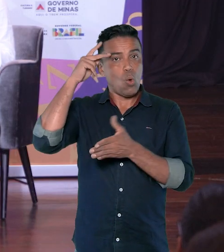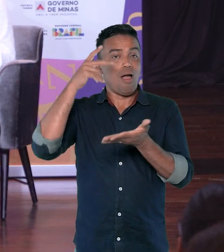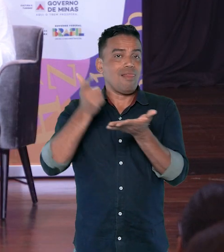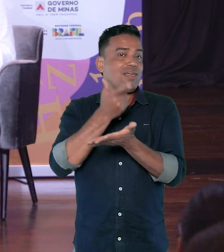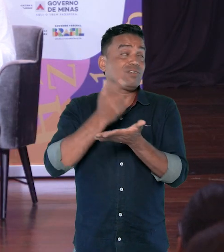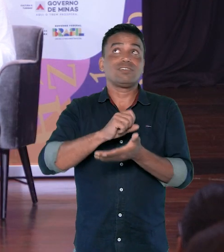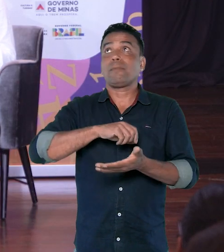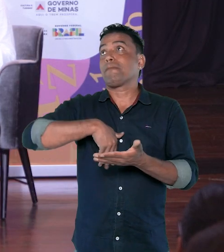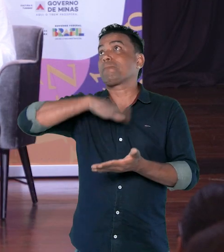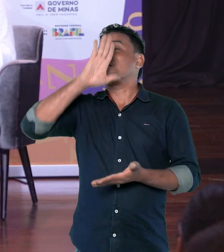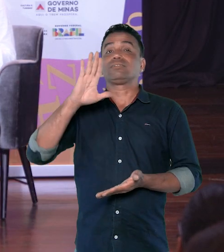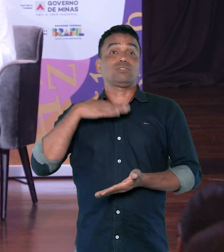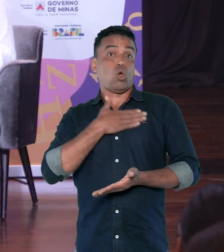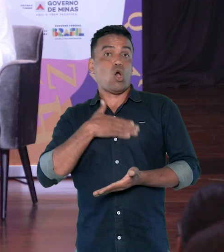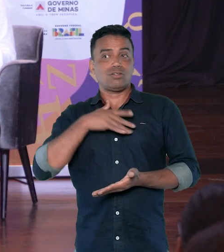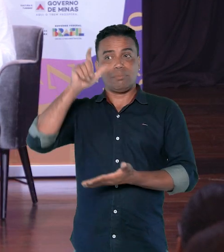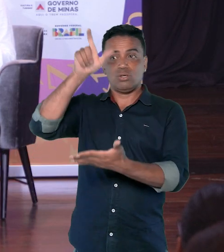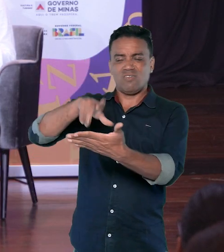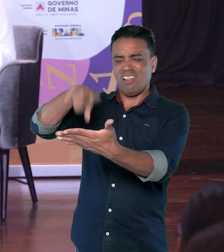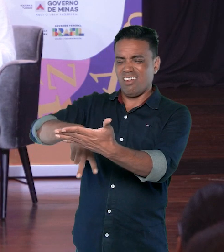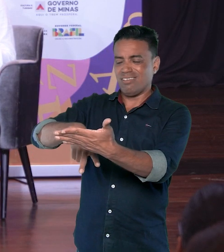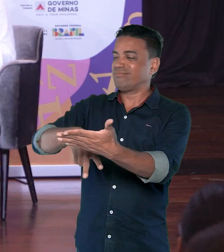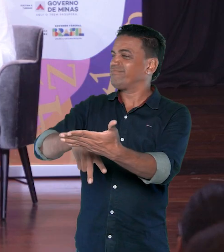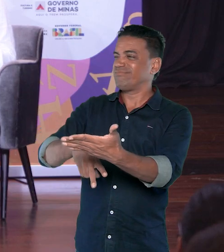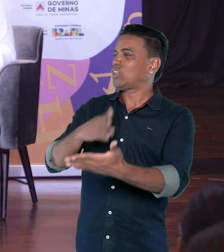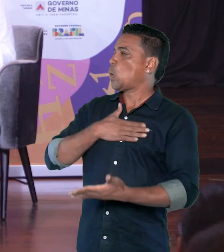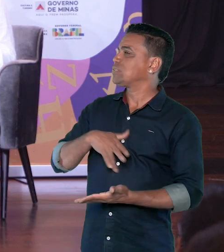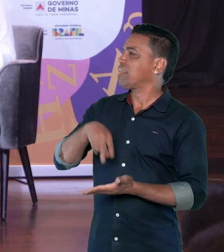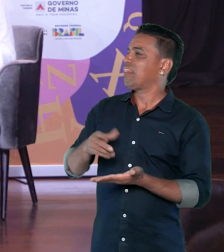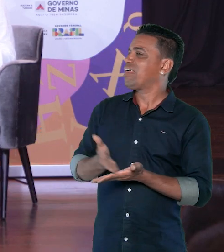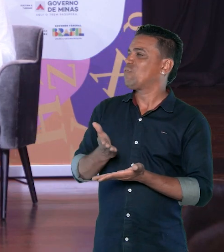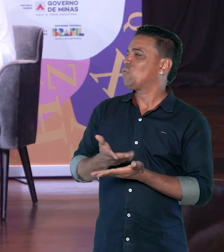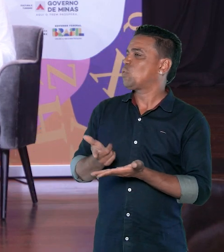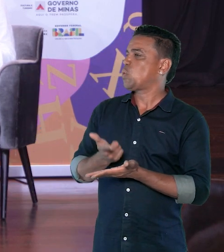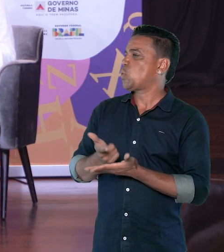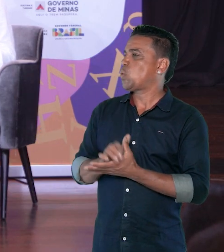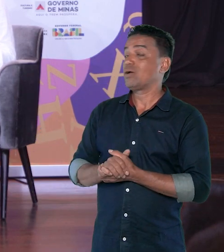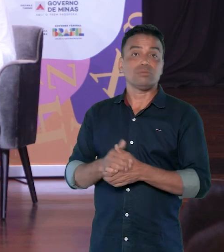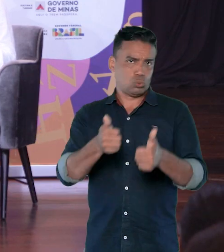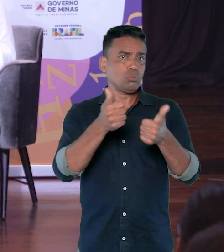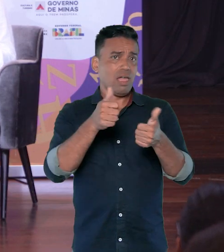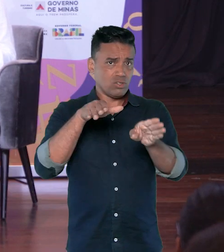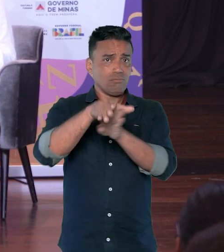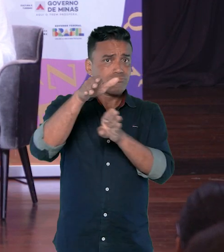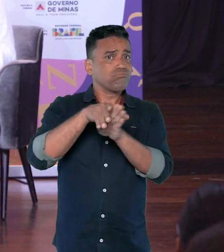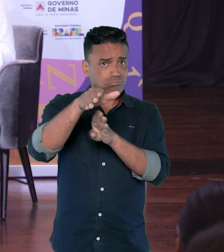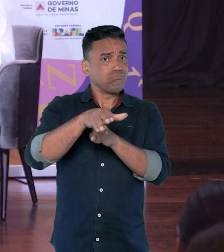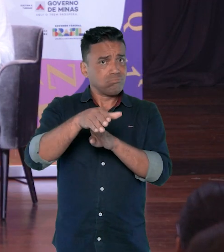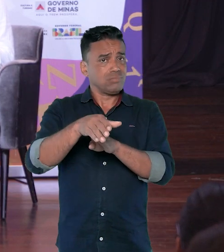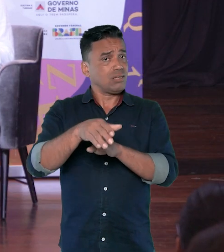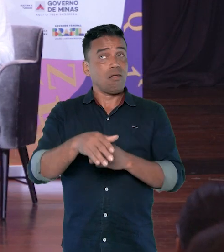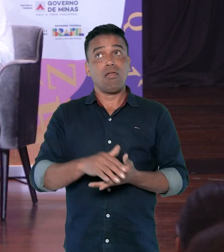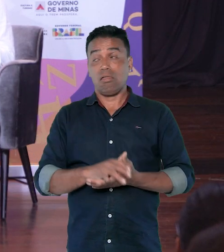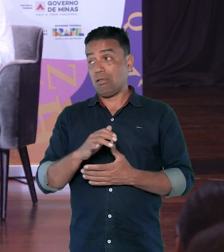gosta, para alguém, e essa pessoa vai ler o livro e vai dizer que não gostou. Tudo bem, você fez o seu trabalho. Vai ficar